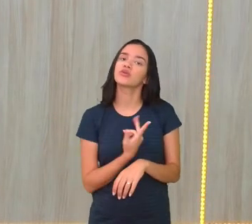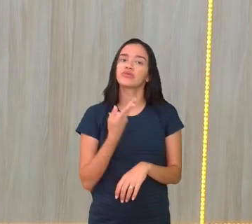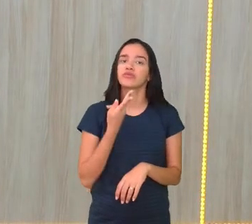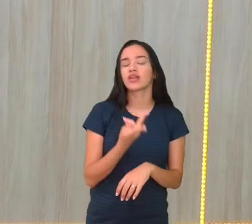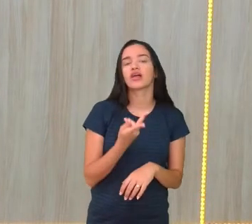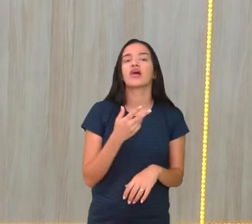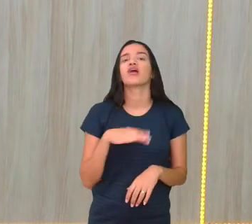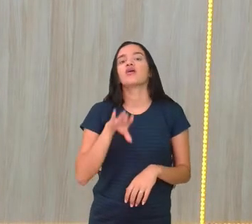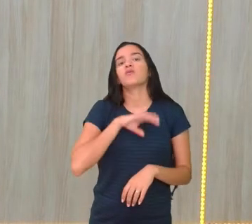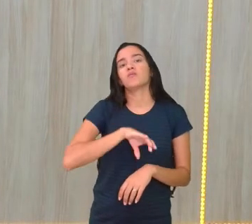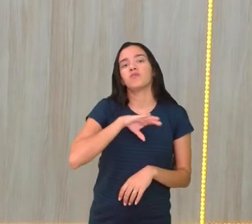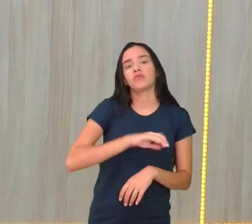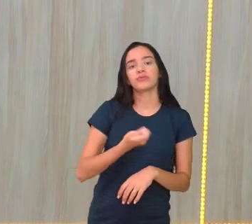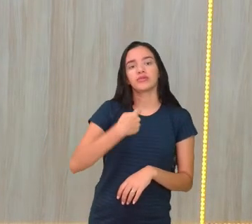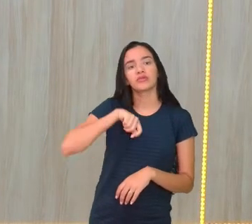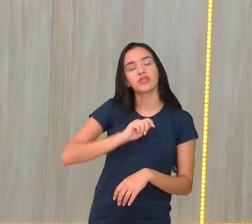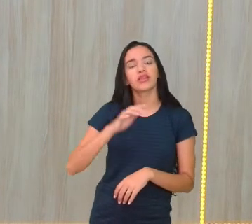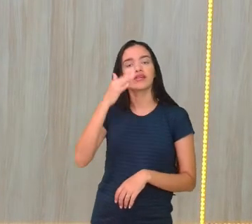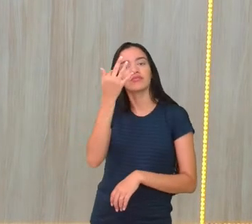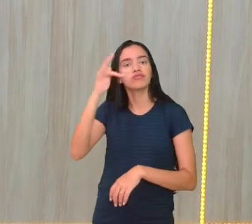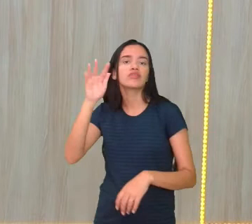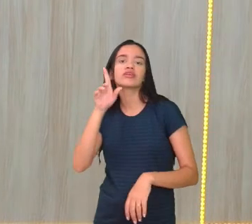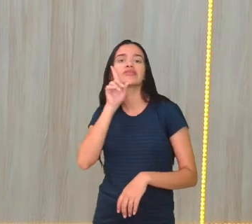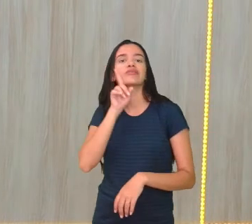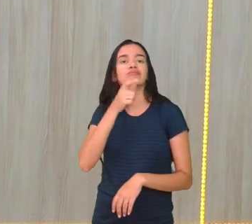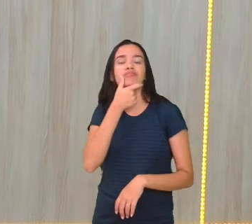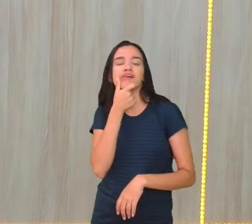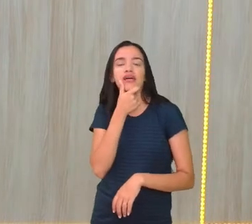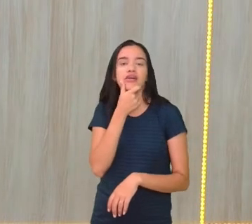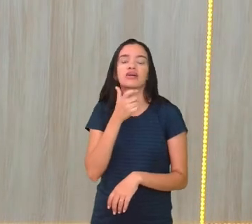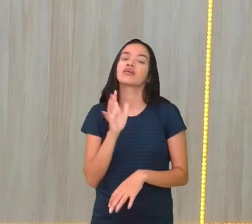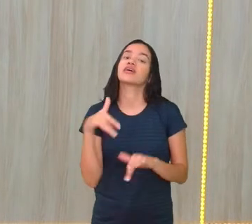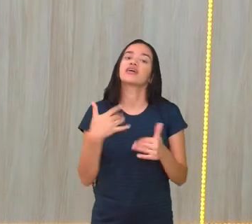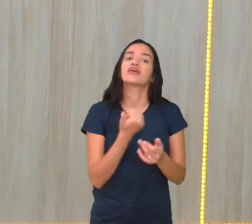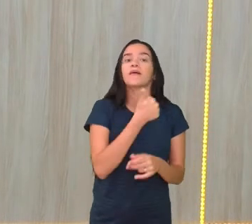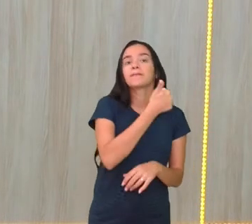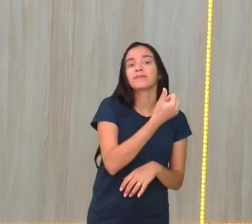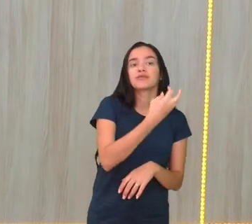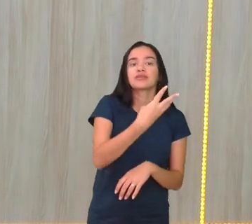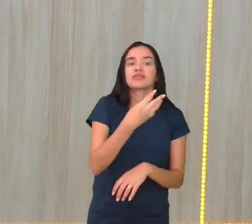Portugal, Espanha, França, Inglaterra e Holanda. Em